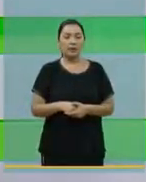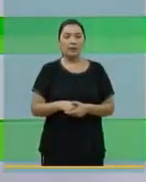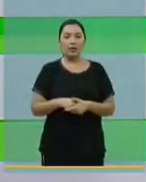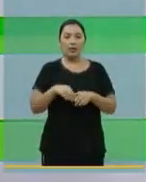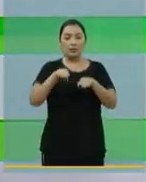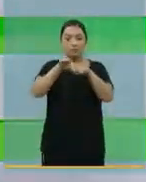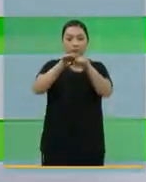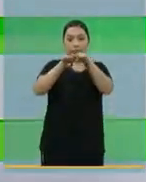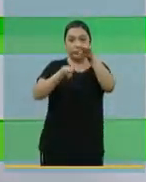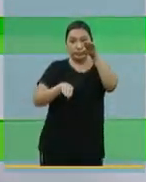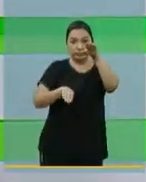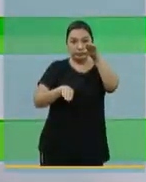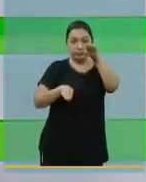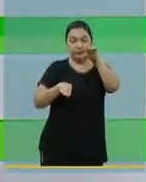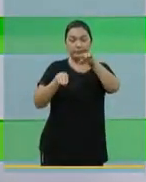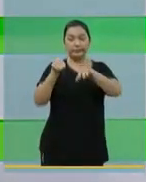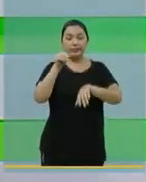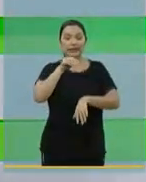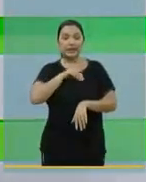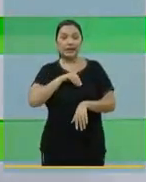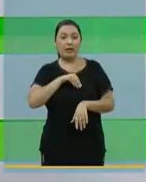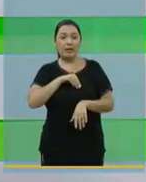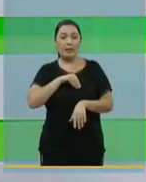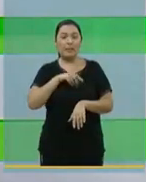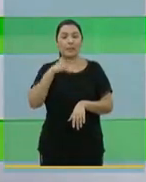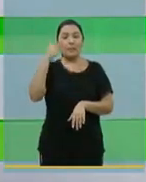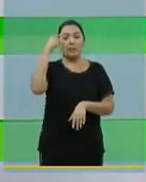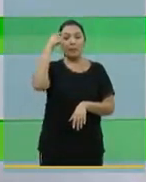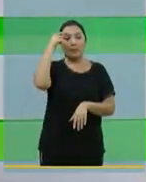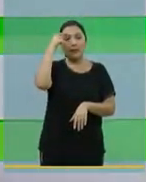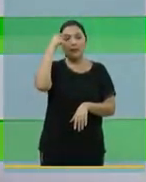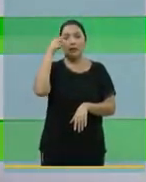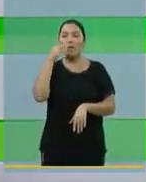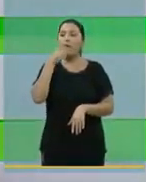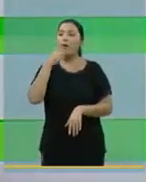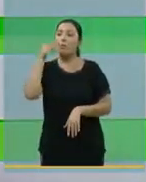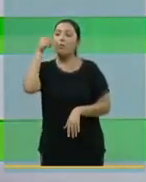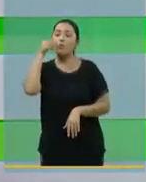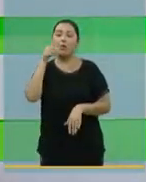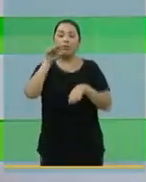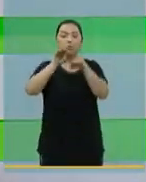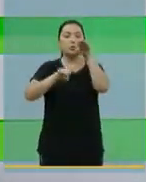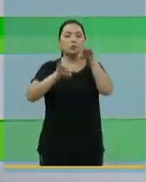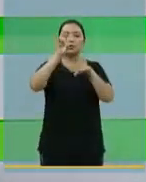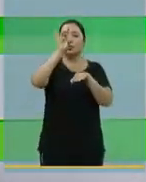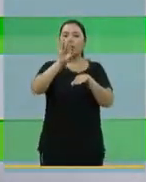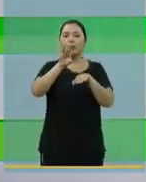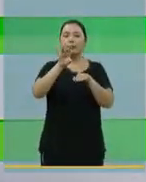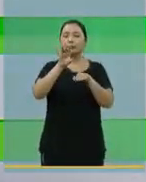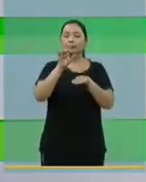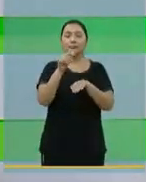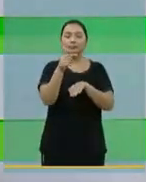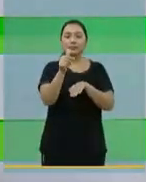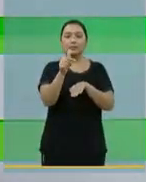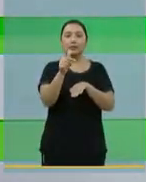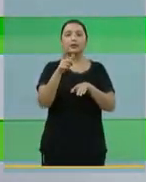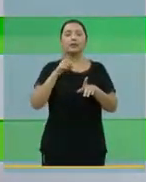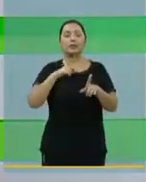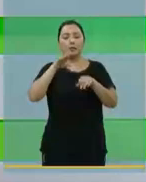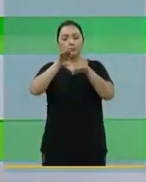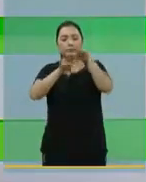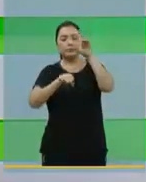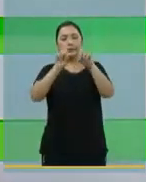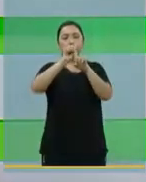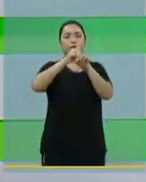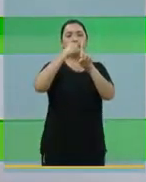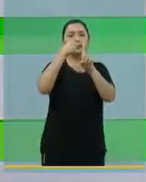no brasil vai muito além da desigualdade entre homens e mulheres as desigualdades sociais neste